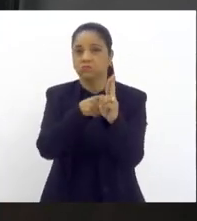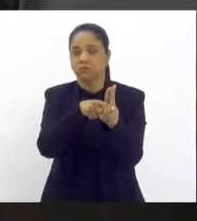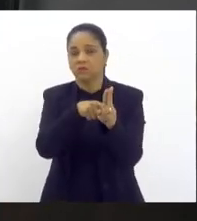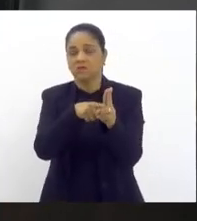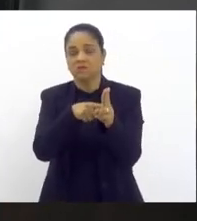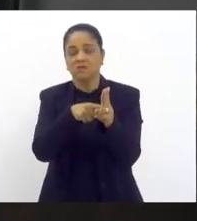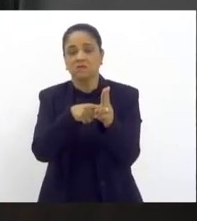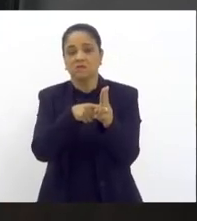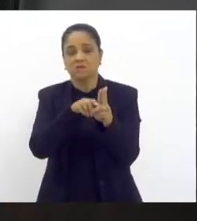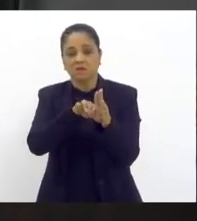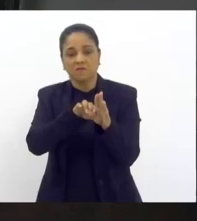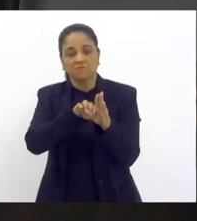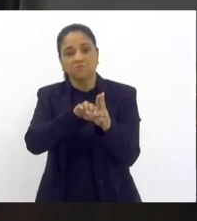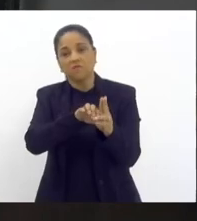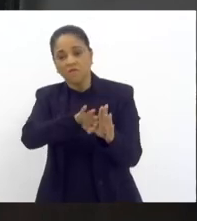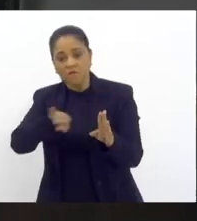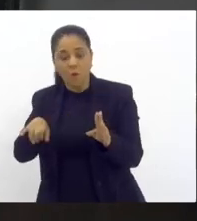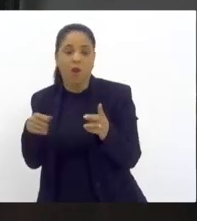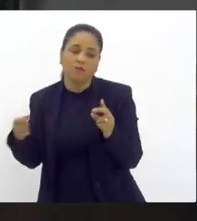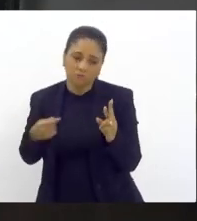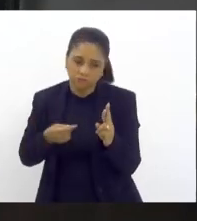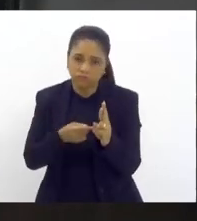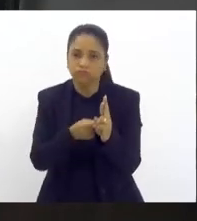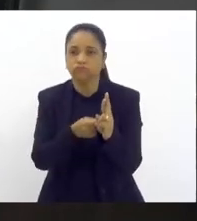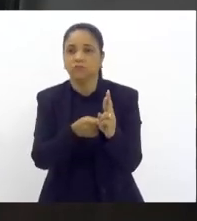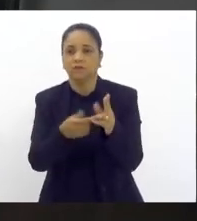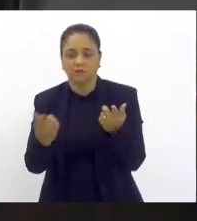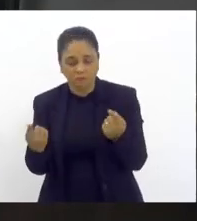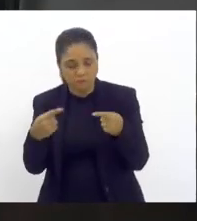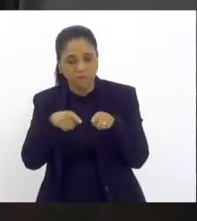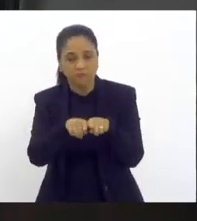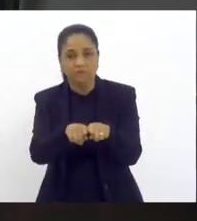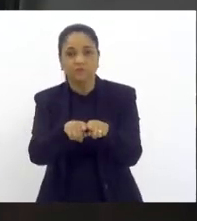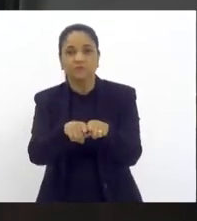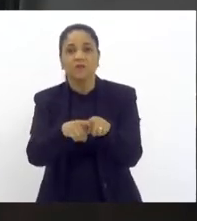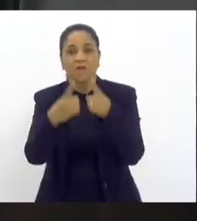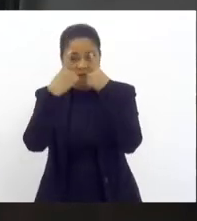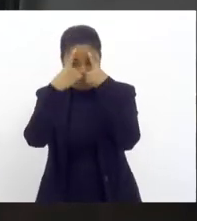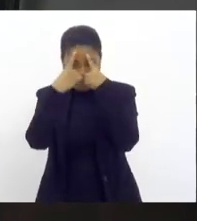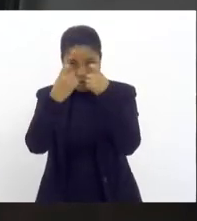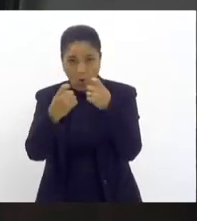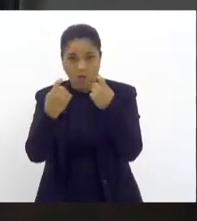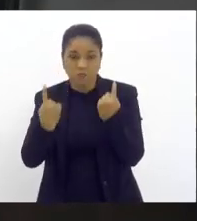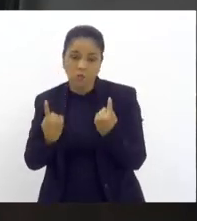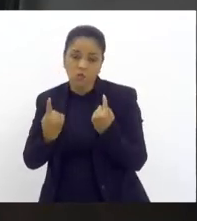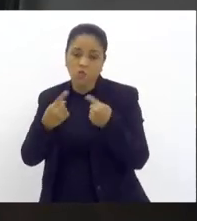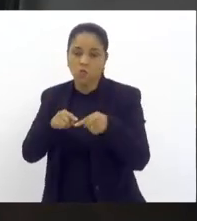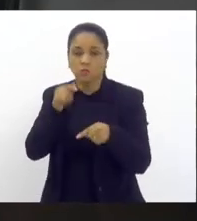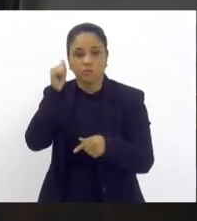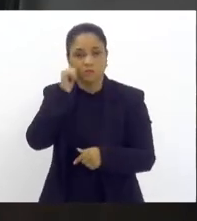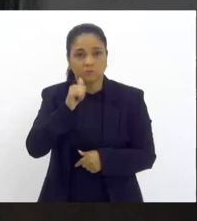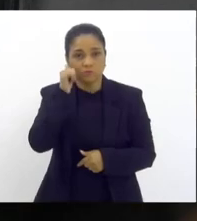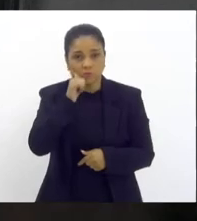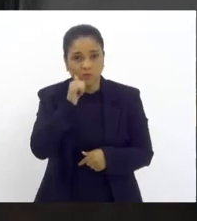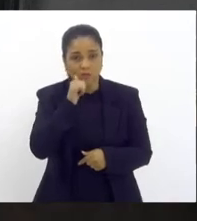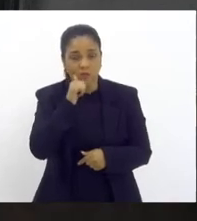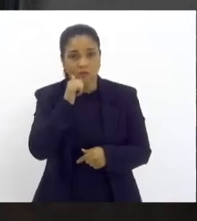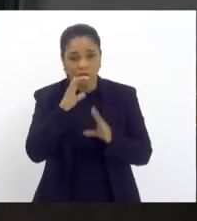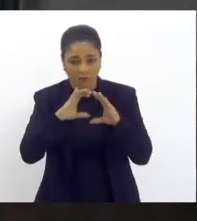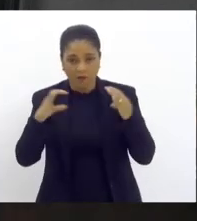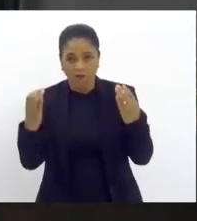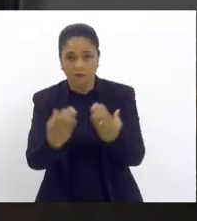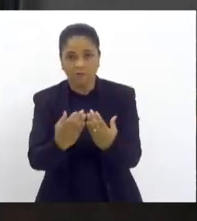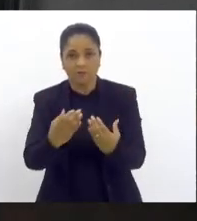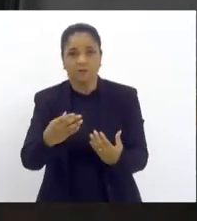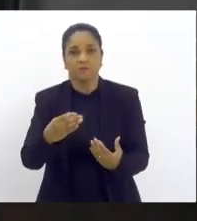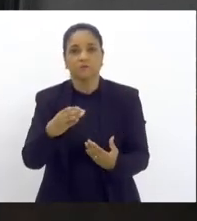não fazíamos, agora faremos, do Observatório da Violência contra a Mulher da Câmara e do Senado, porque só são